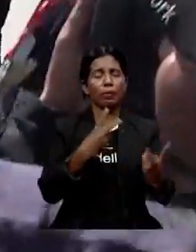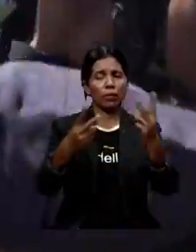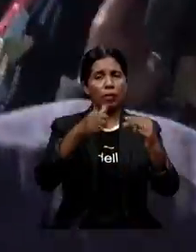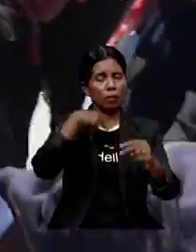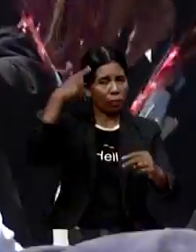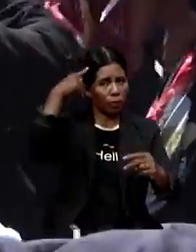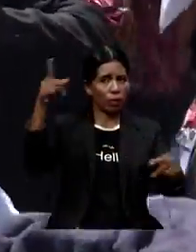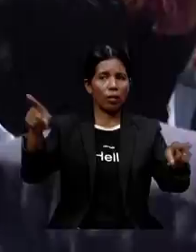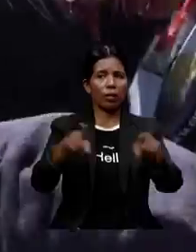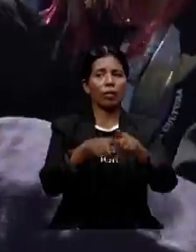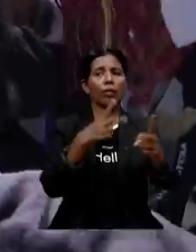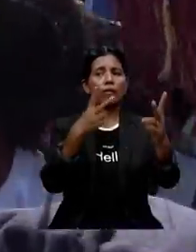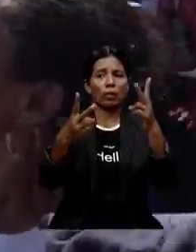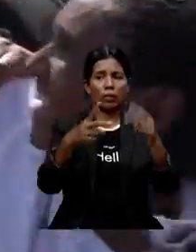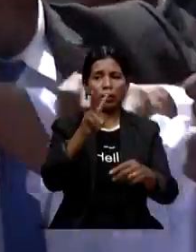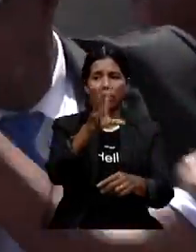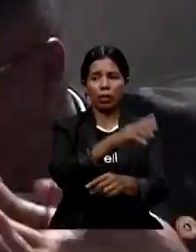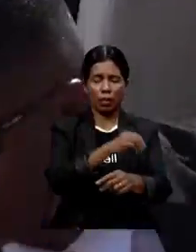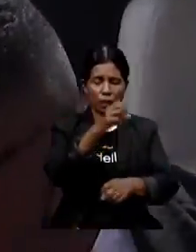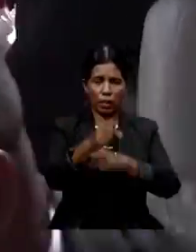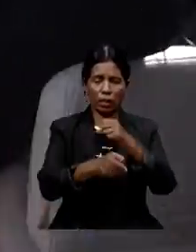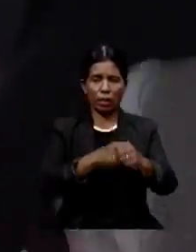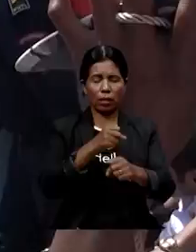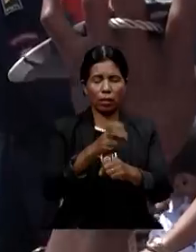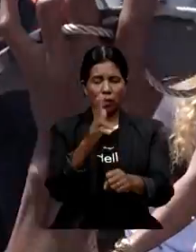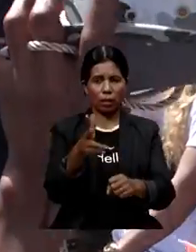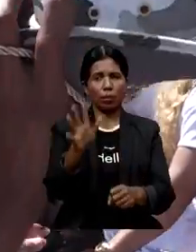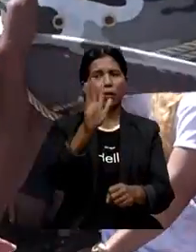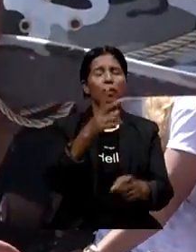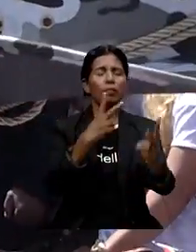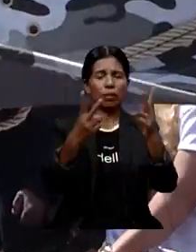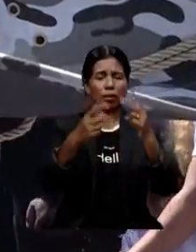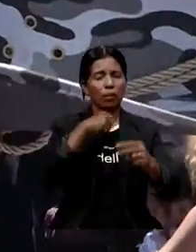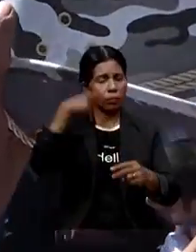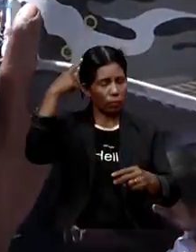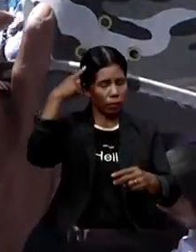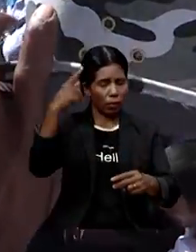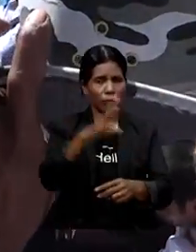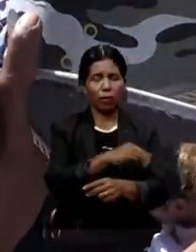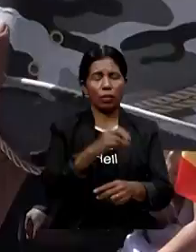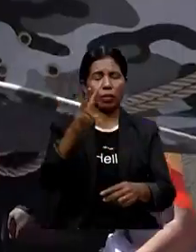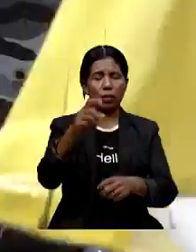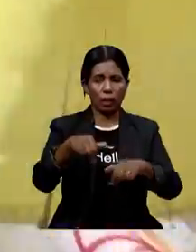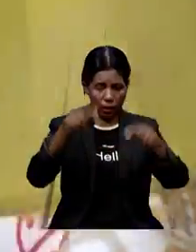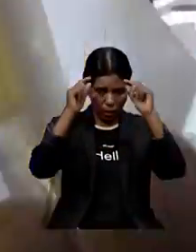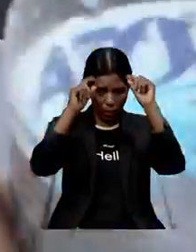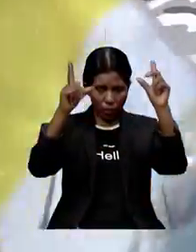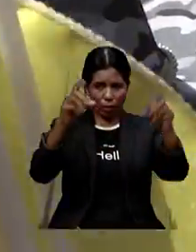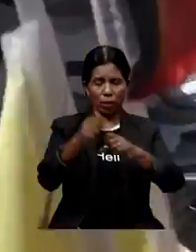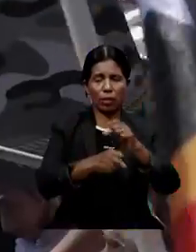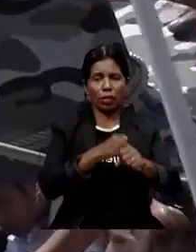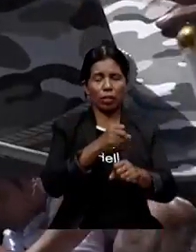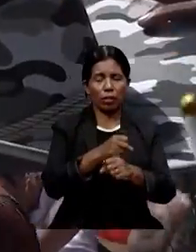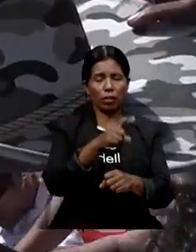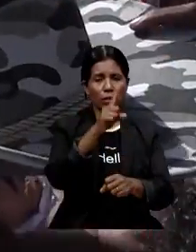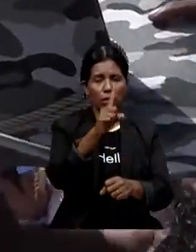Niané, nessa visita segundo, a Fuentina Trolação Lima, visita o Papa João Paulo II e a Timor-Leste, e a Tina